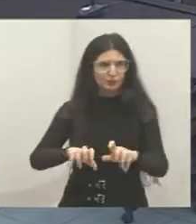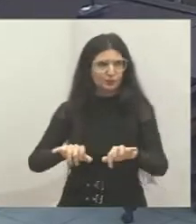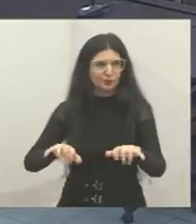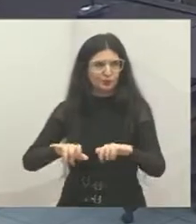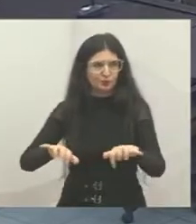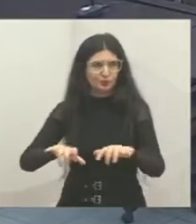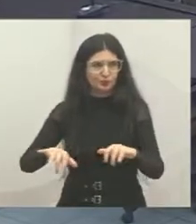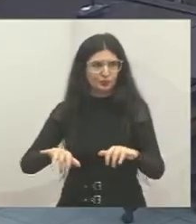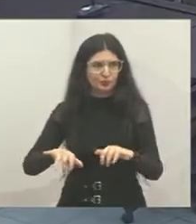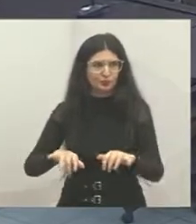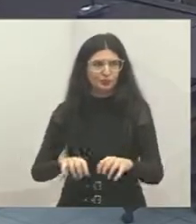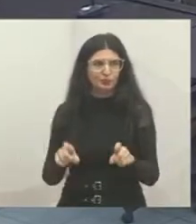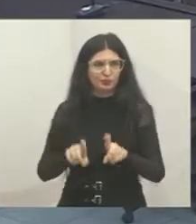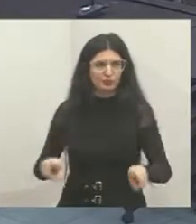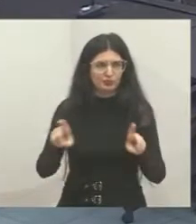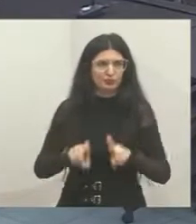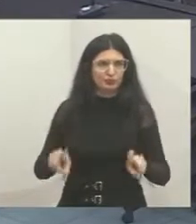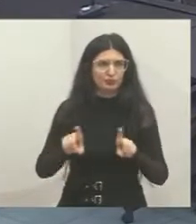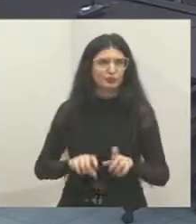Aqui. Desculpa.